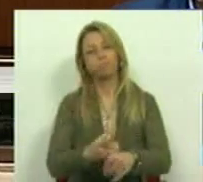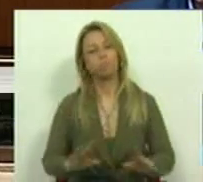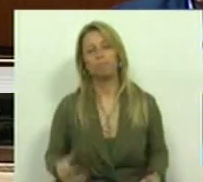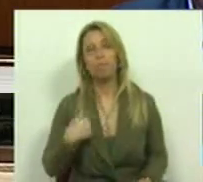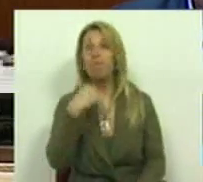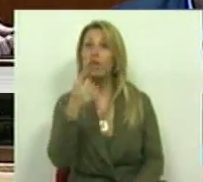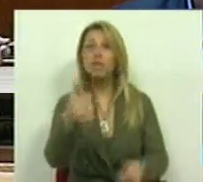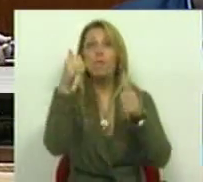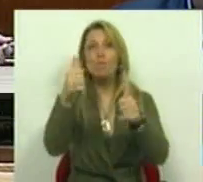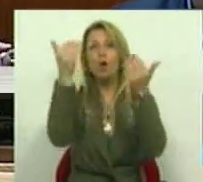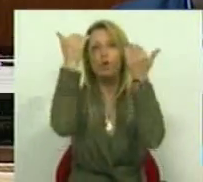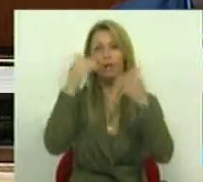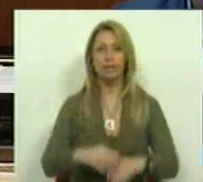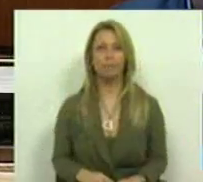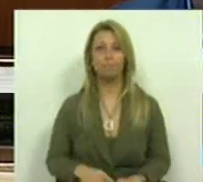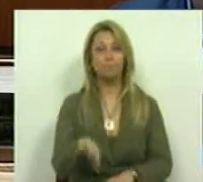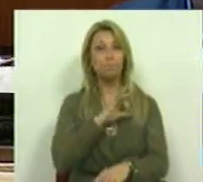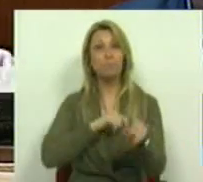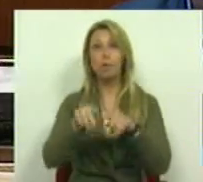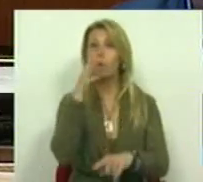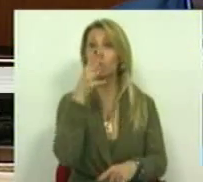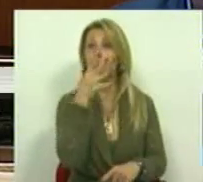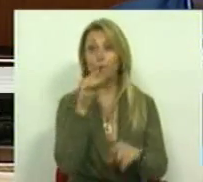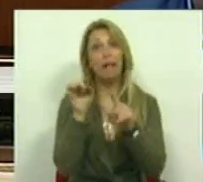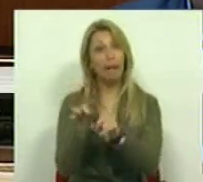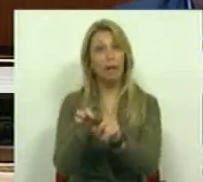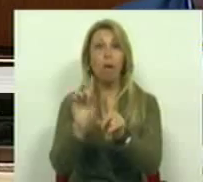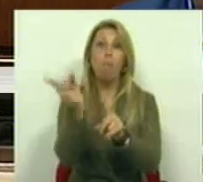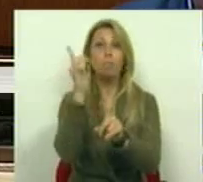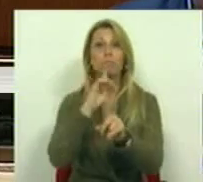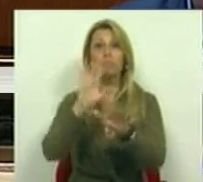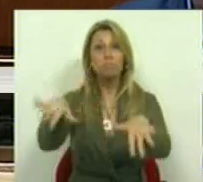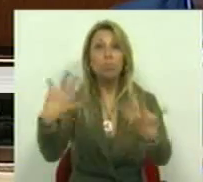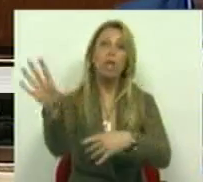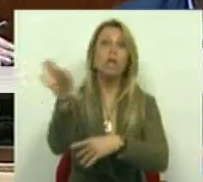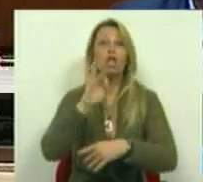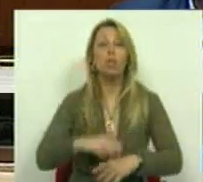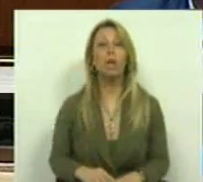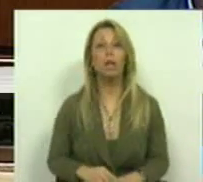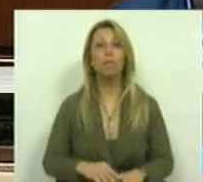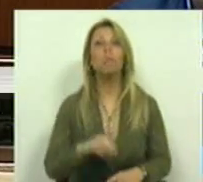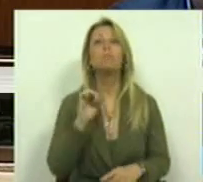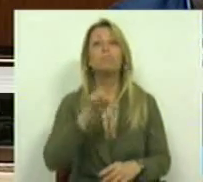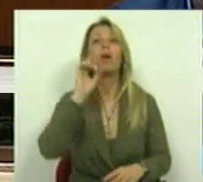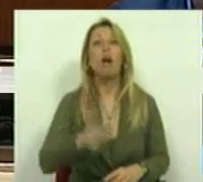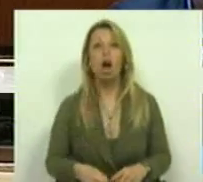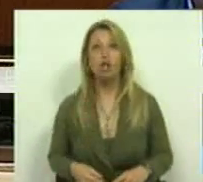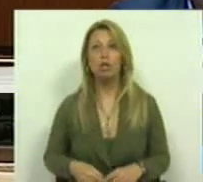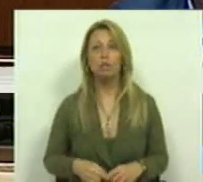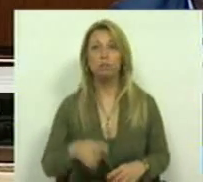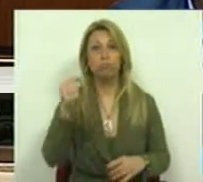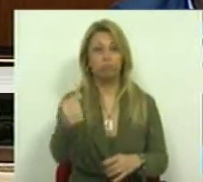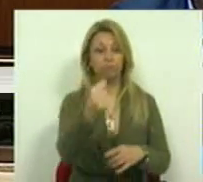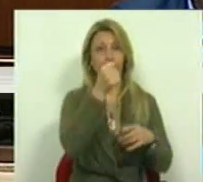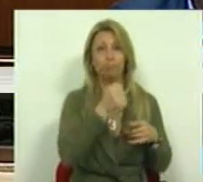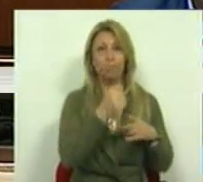notícia, que o Sr. Deputado, neste particular, poderia ter escolhido, foi a colocação, na